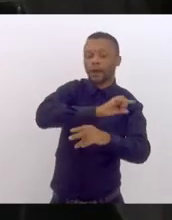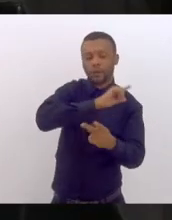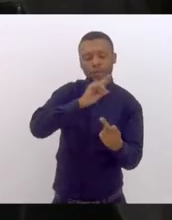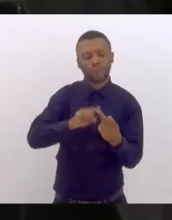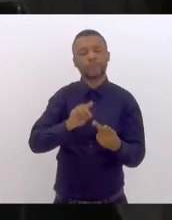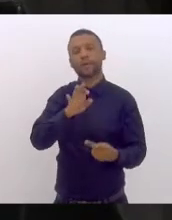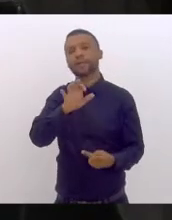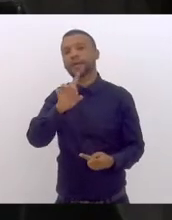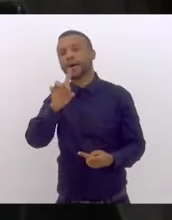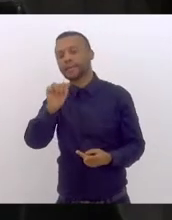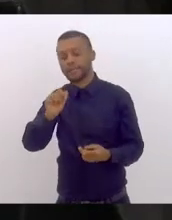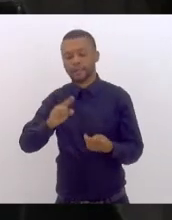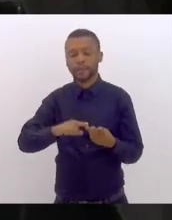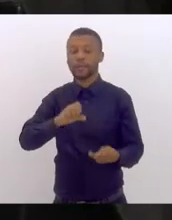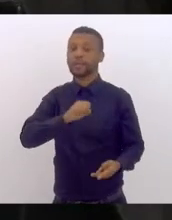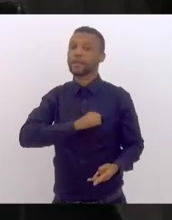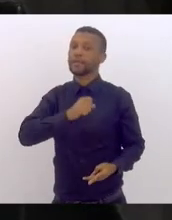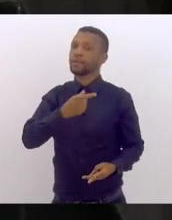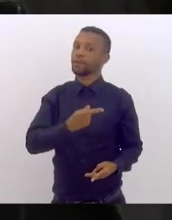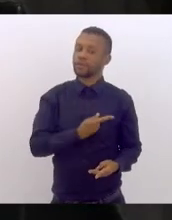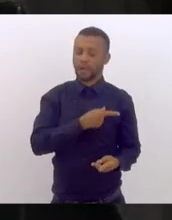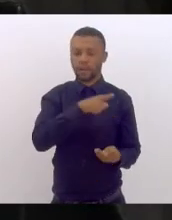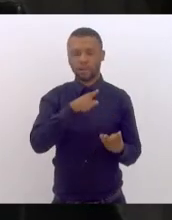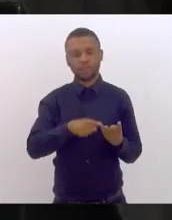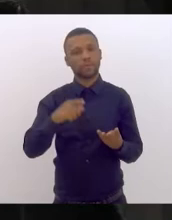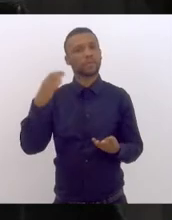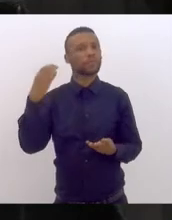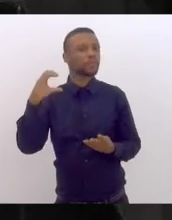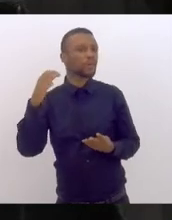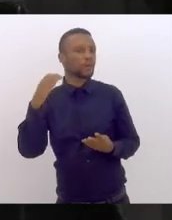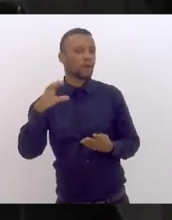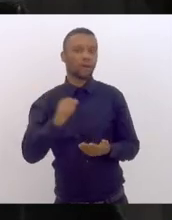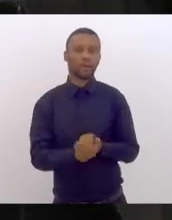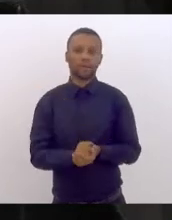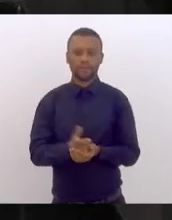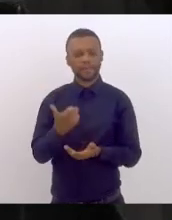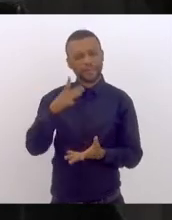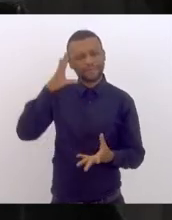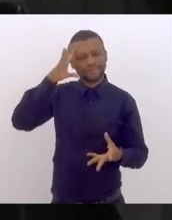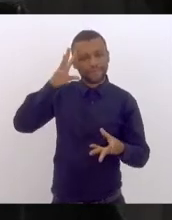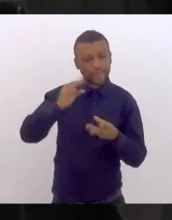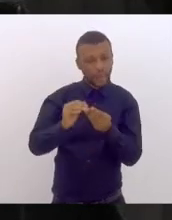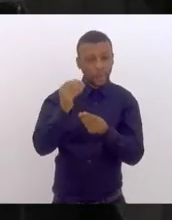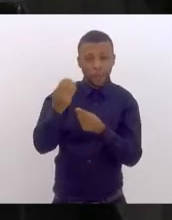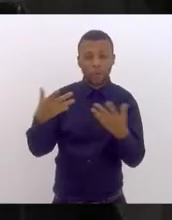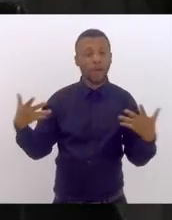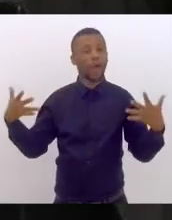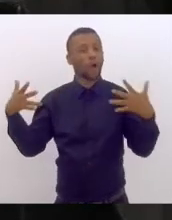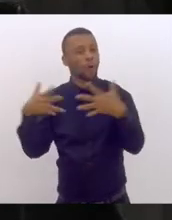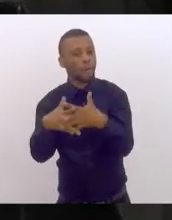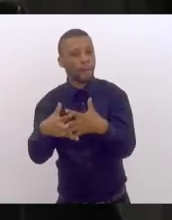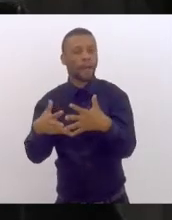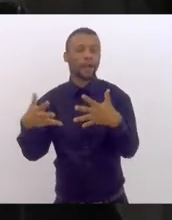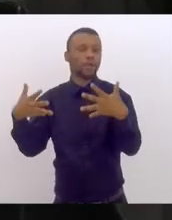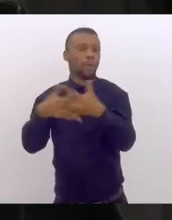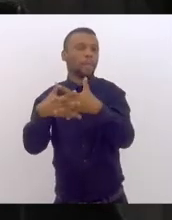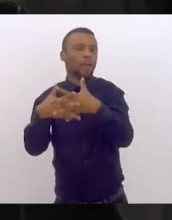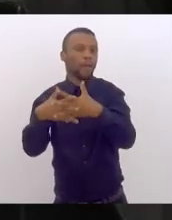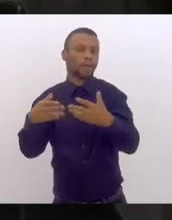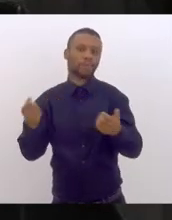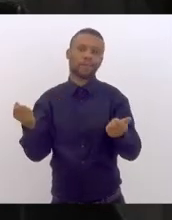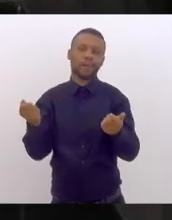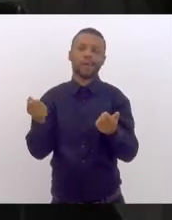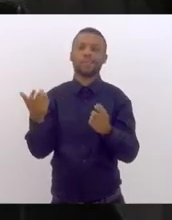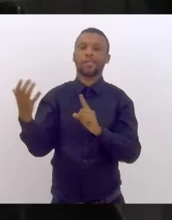em São Gonçalo e Niterói isso daí a dimensão de complexidade muito grande mais pressão por